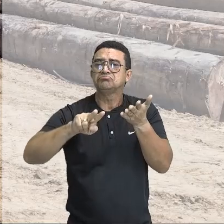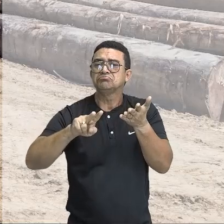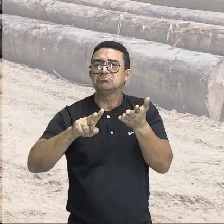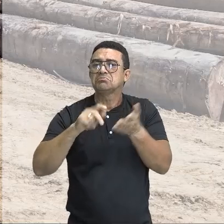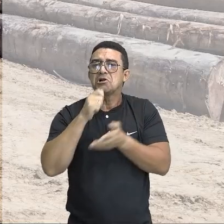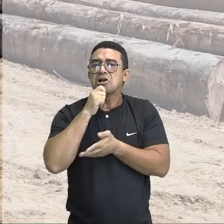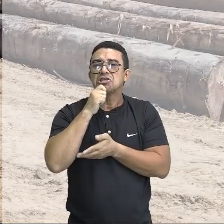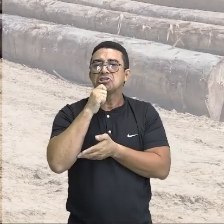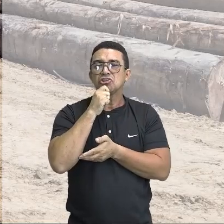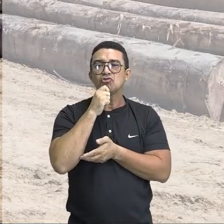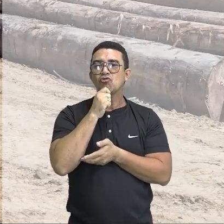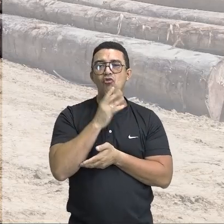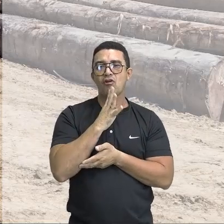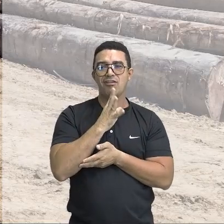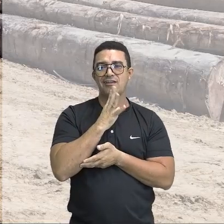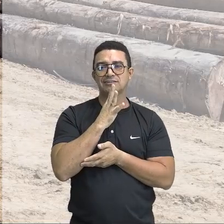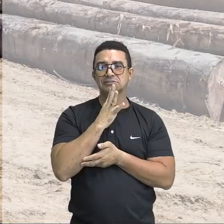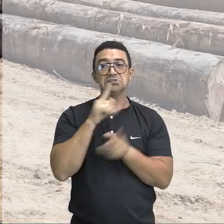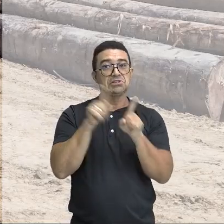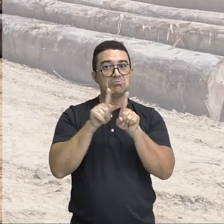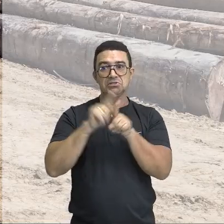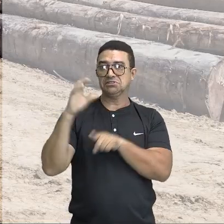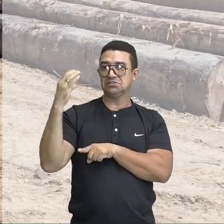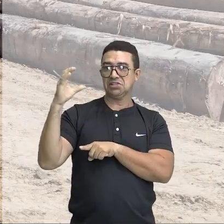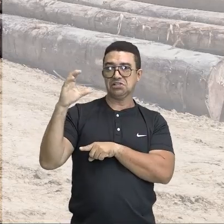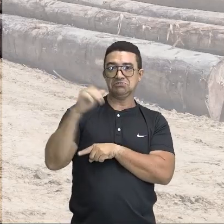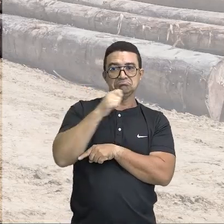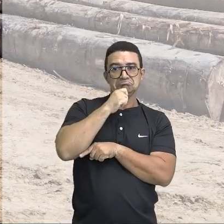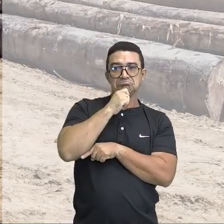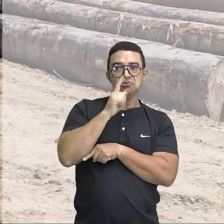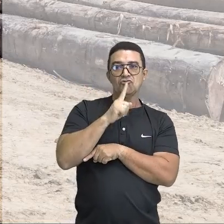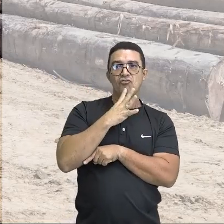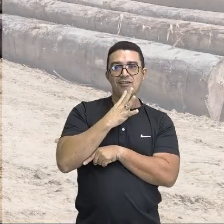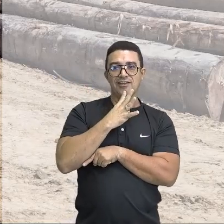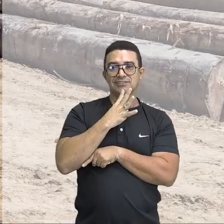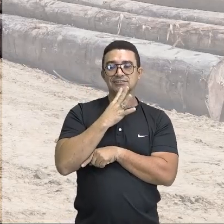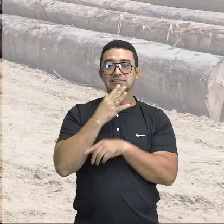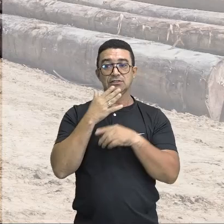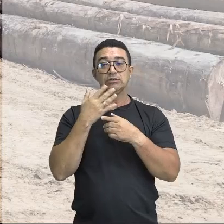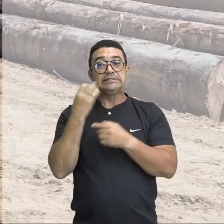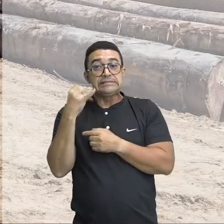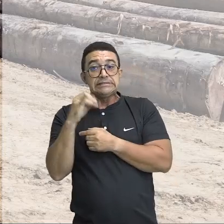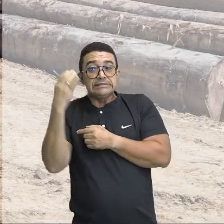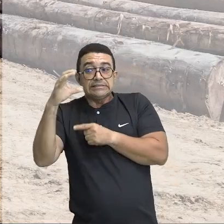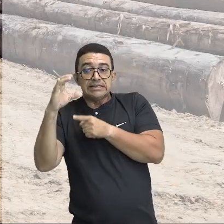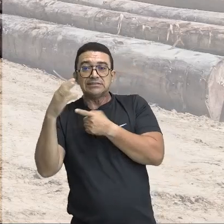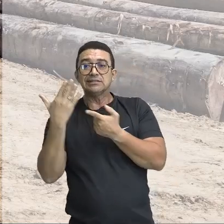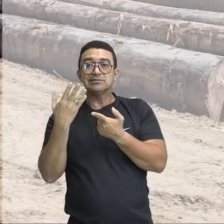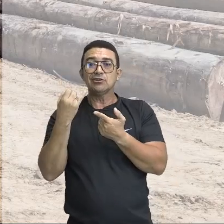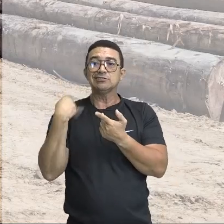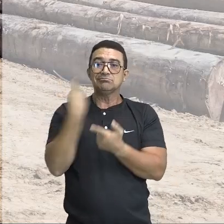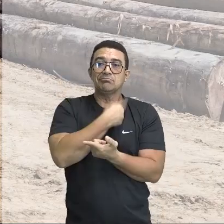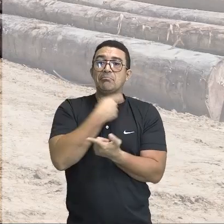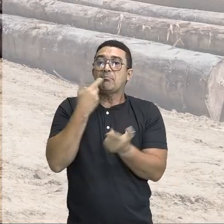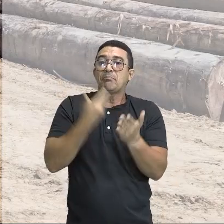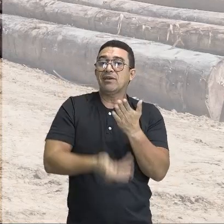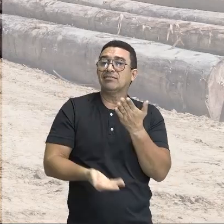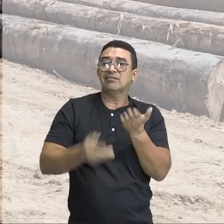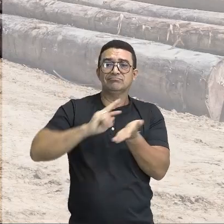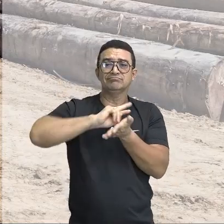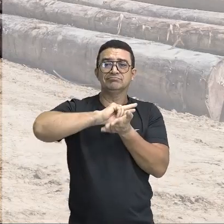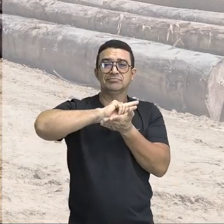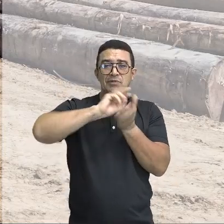que a ciência não descobriu. E se ela for destruída, nós vamos perder um tesouro